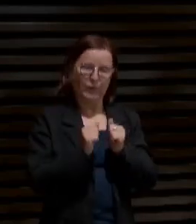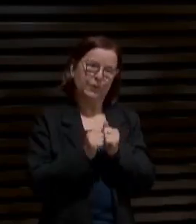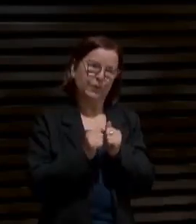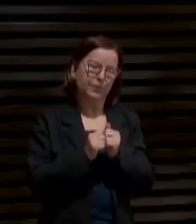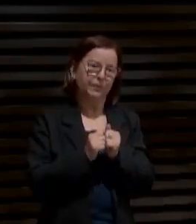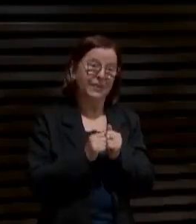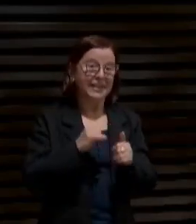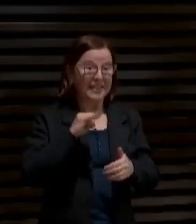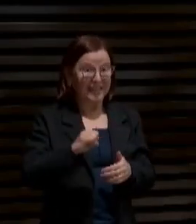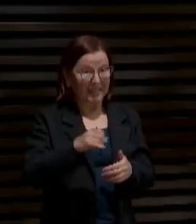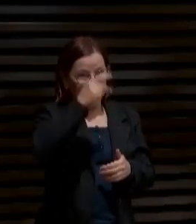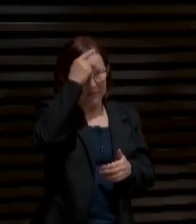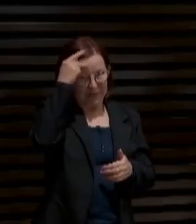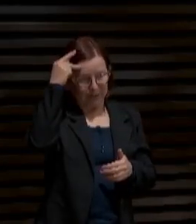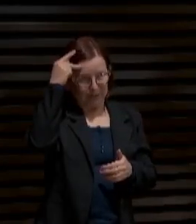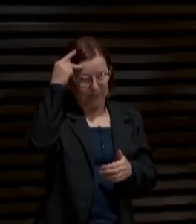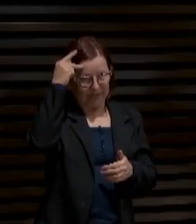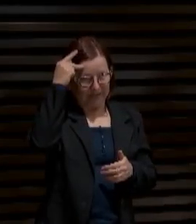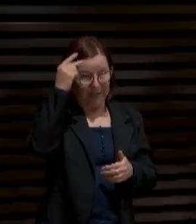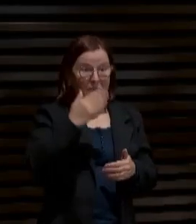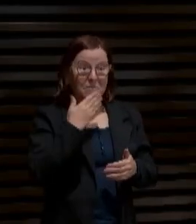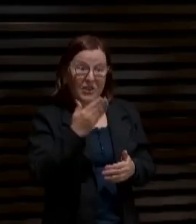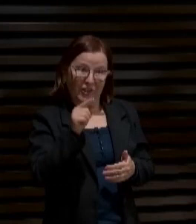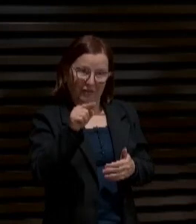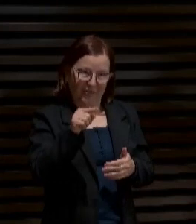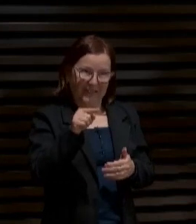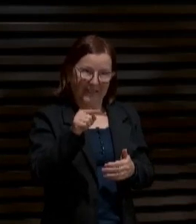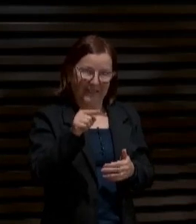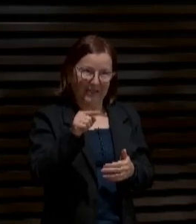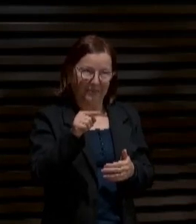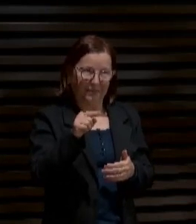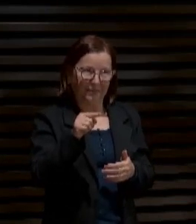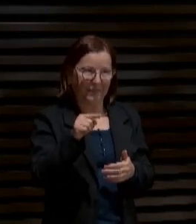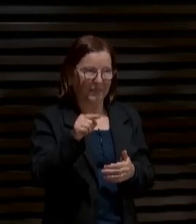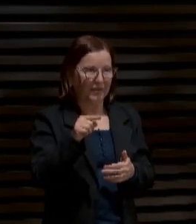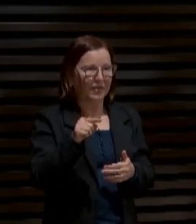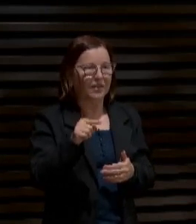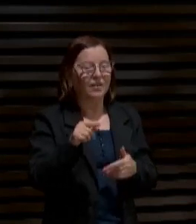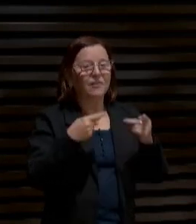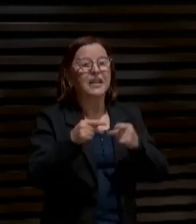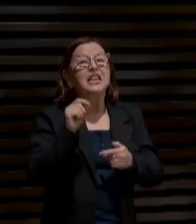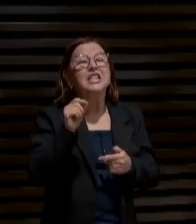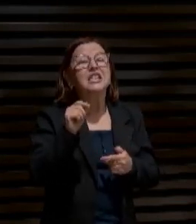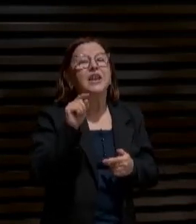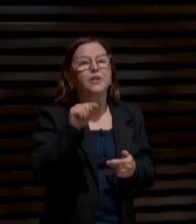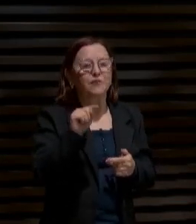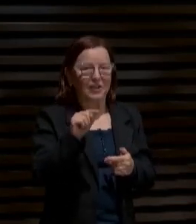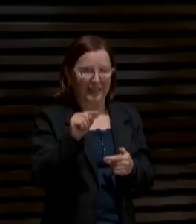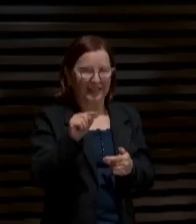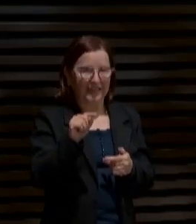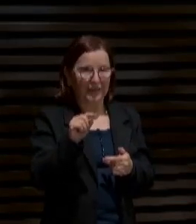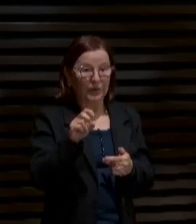pedisse para você se auto definir em 5 palavras Leninha alguém falava para você assim